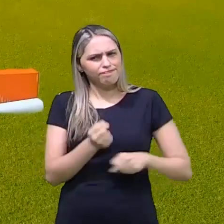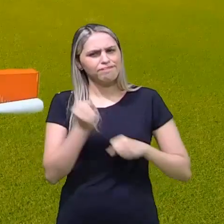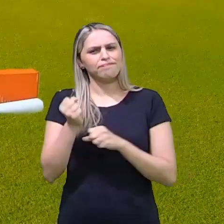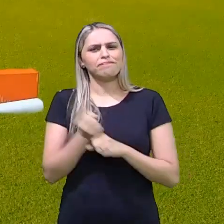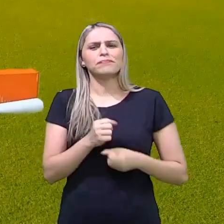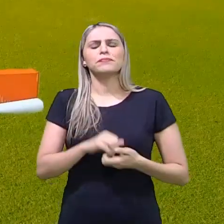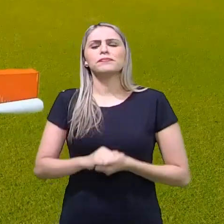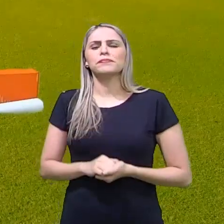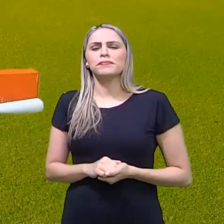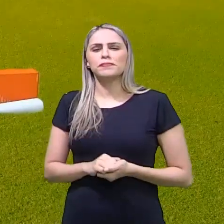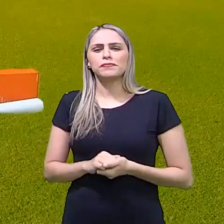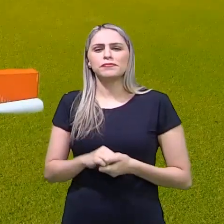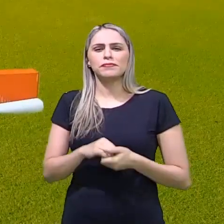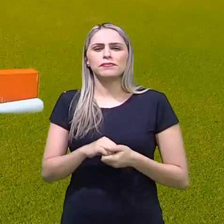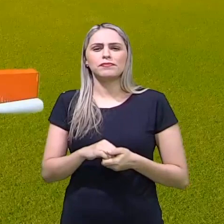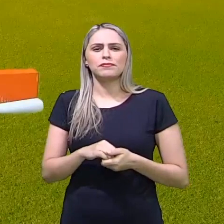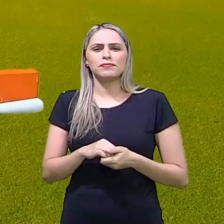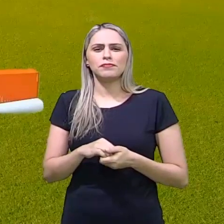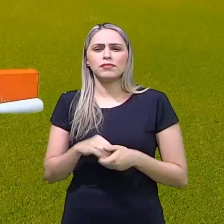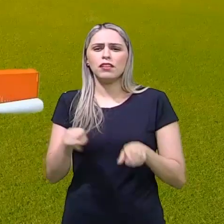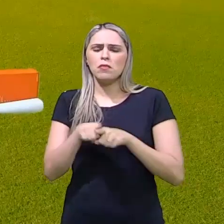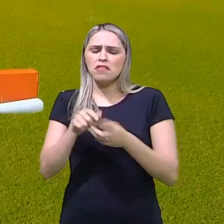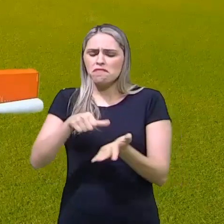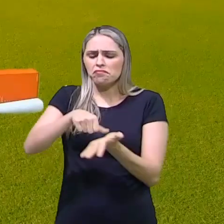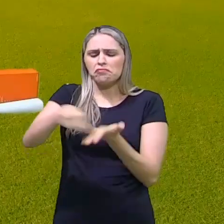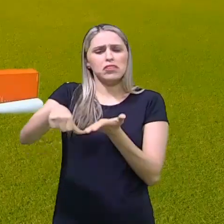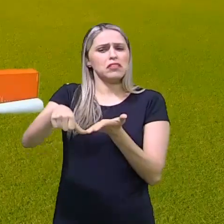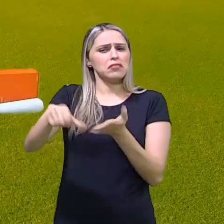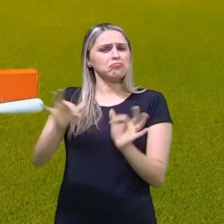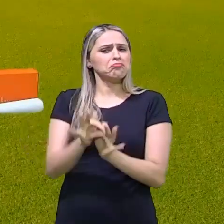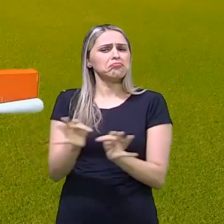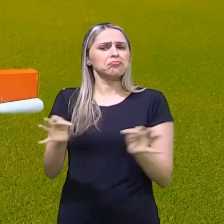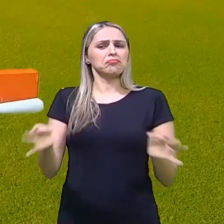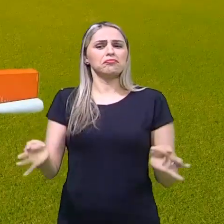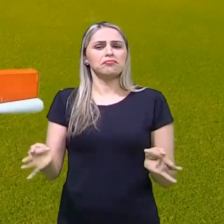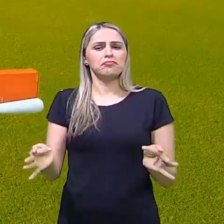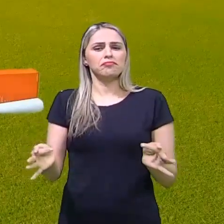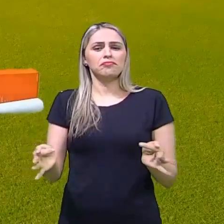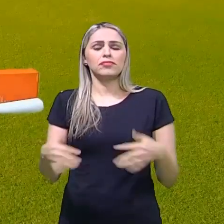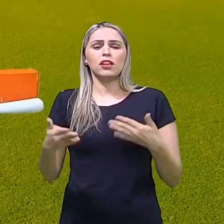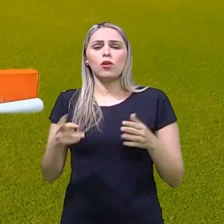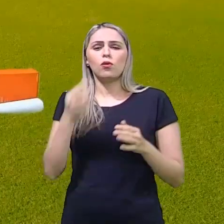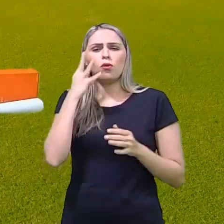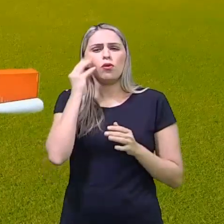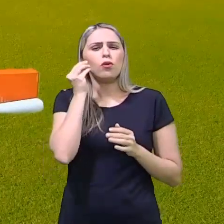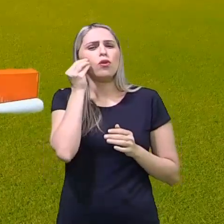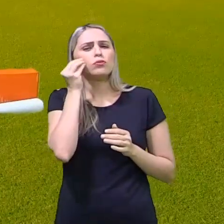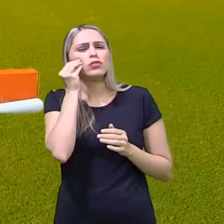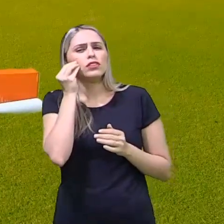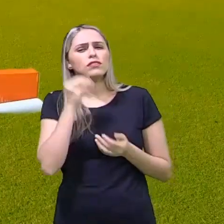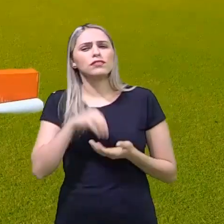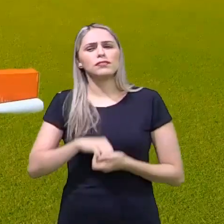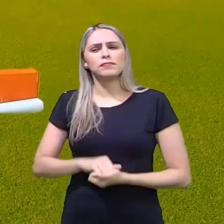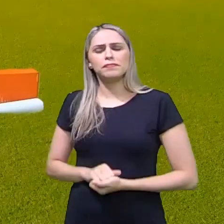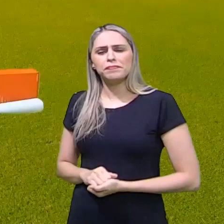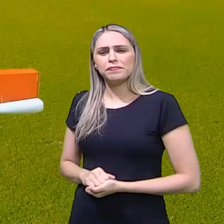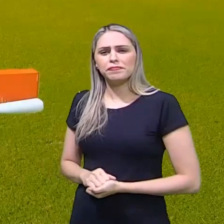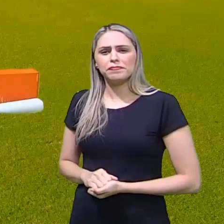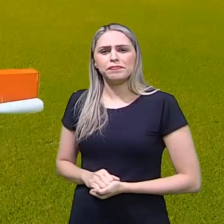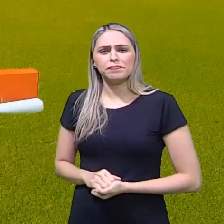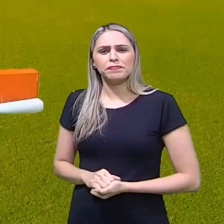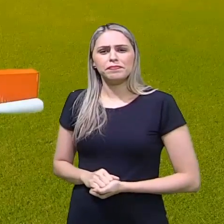um cabo de vassoura e fita crepe. Fita crepe. Olha como é que a gente vai fazer. Bem simples, tá? Vamos deixar aqui no chão. Vamos lá, rapidinho.